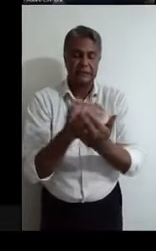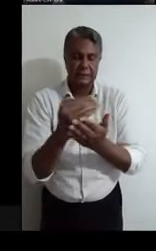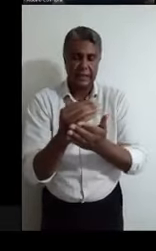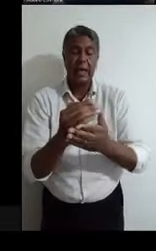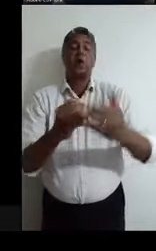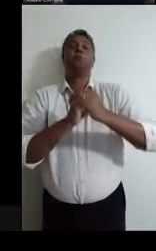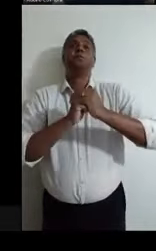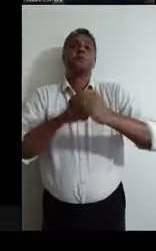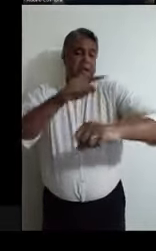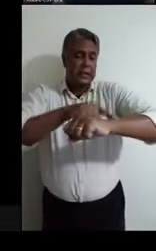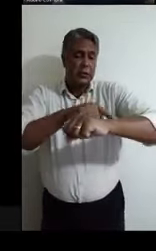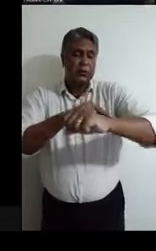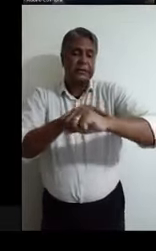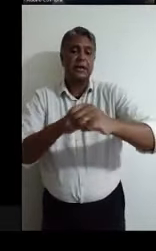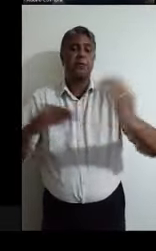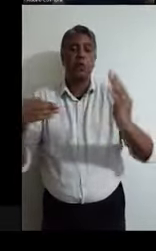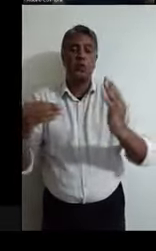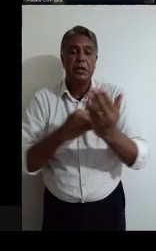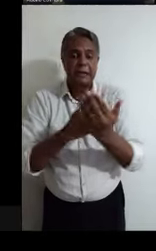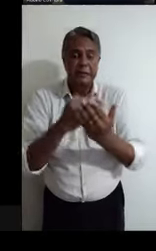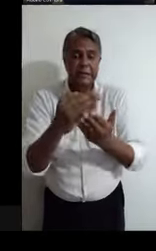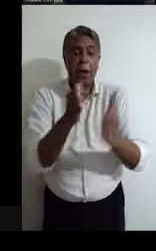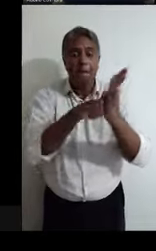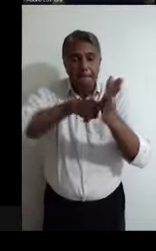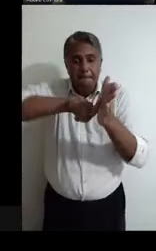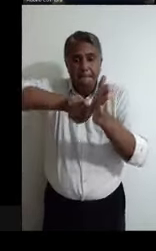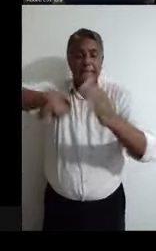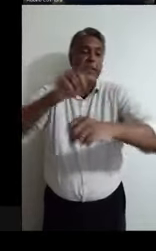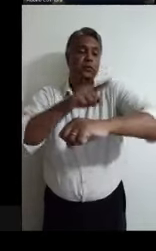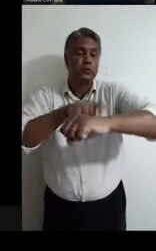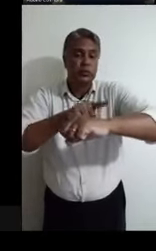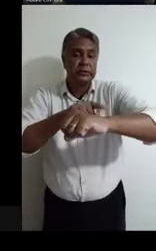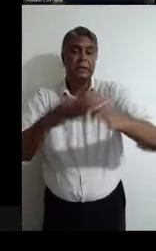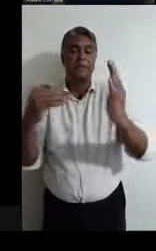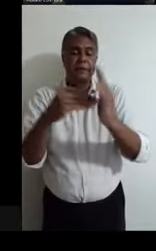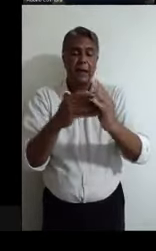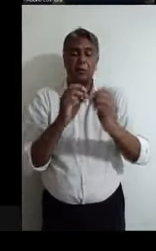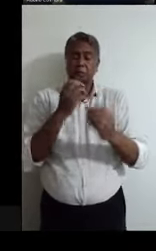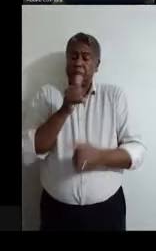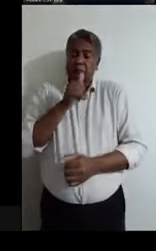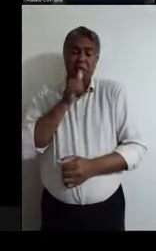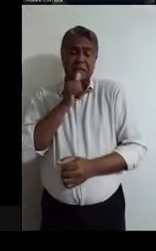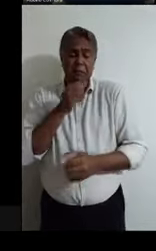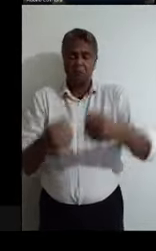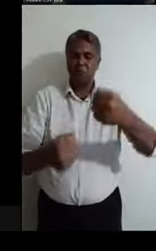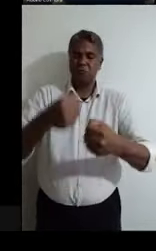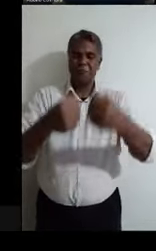tempo inicial. Vamos aplicar isso a um exemplo. Um carro que, partindo do